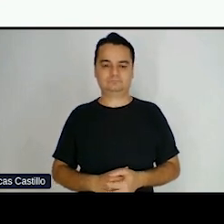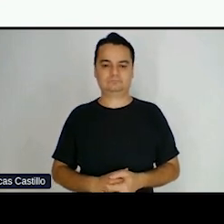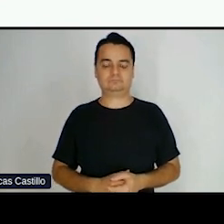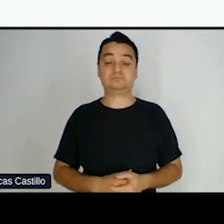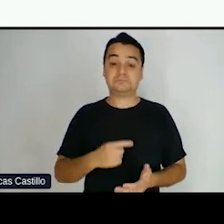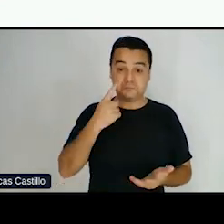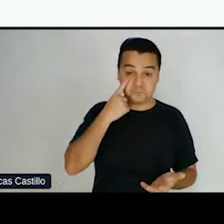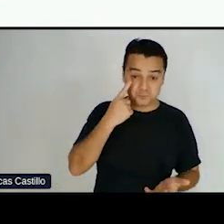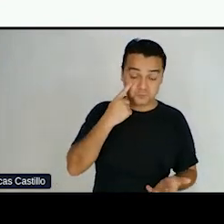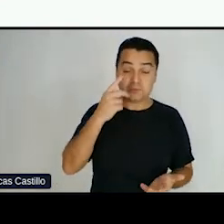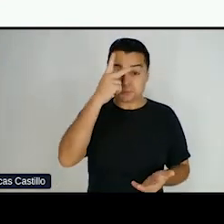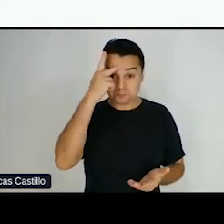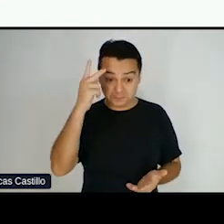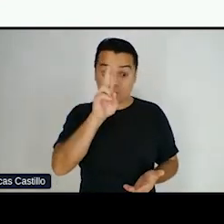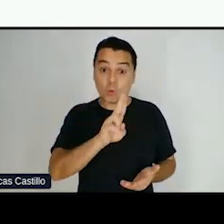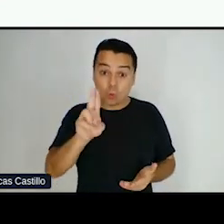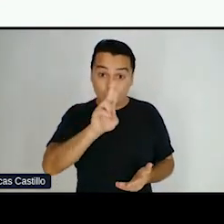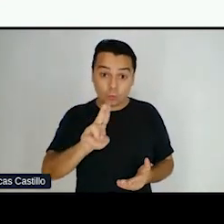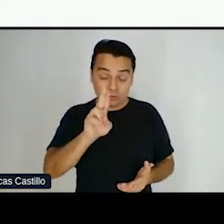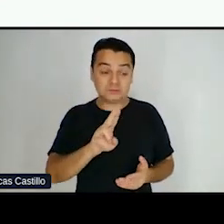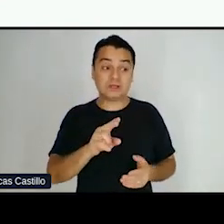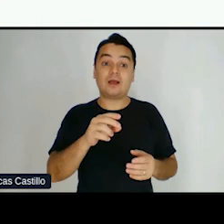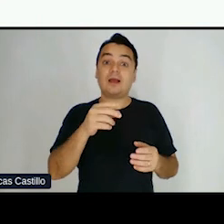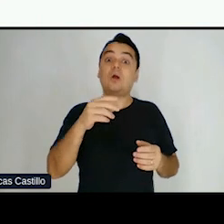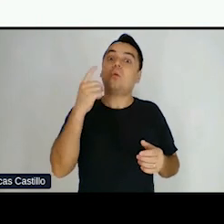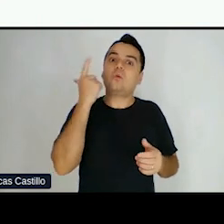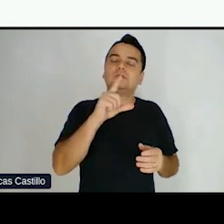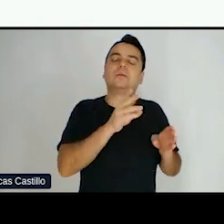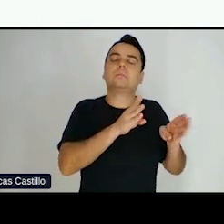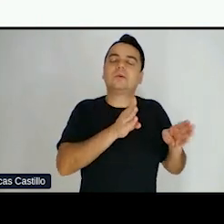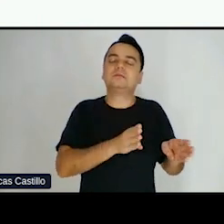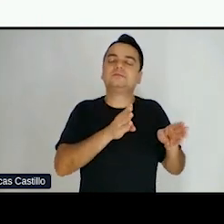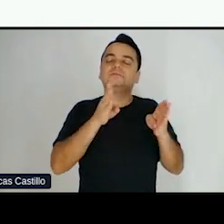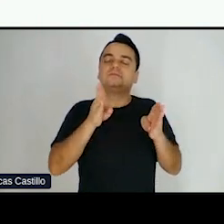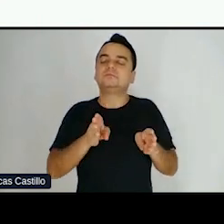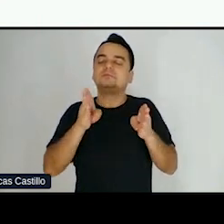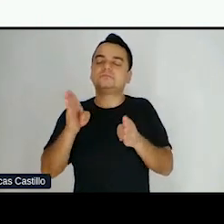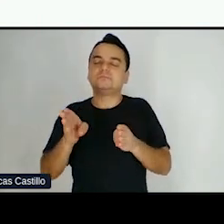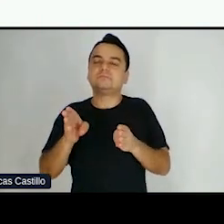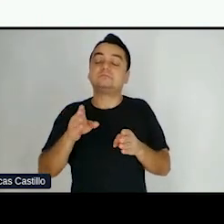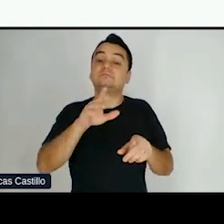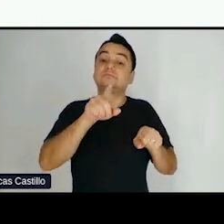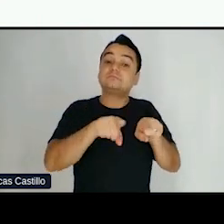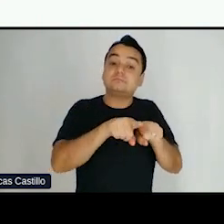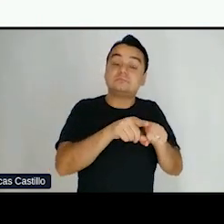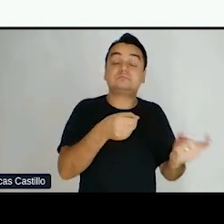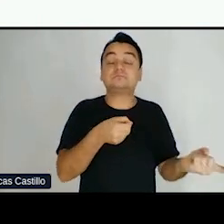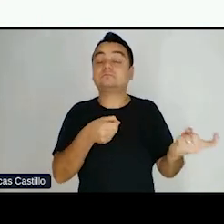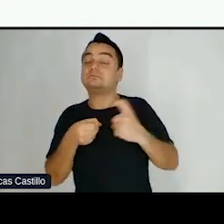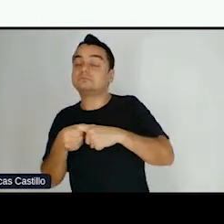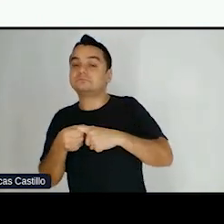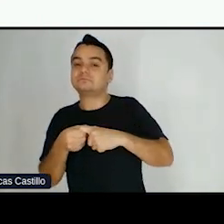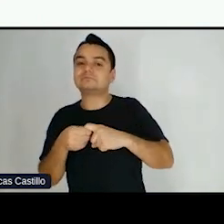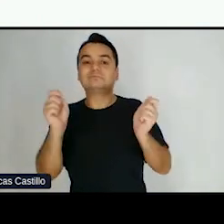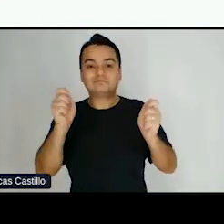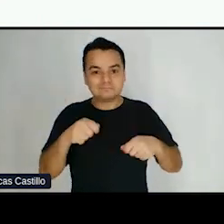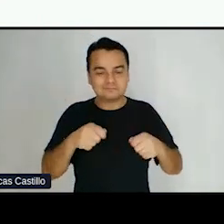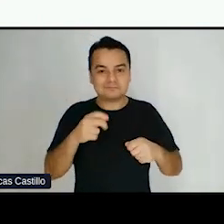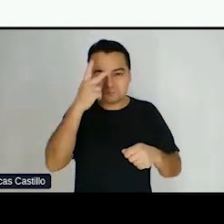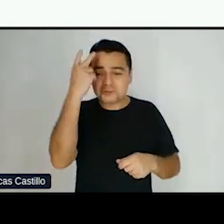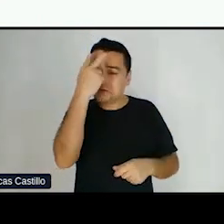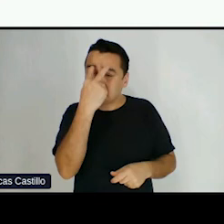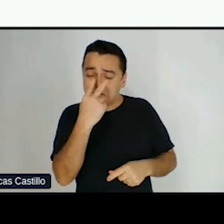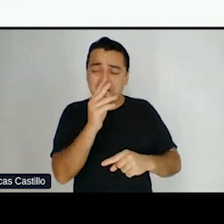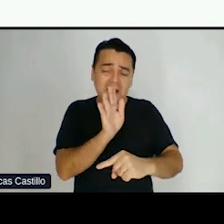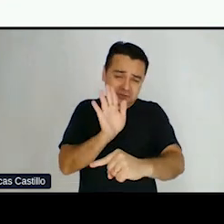qual etapa ele está, pois está marcado, e ele consegue também voltar para a etapa anterior, selecionando uma dessas